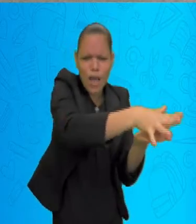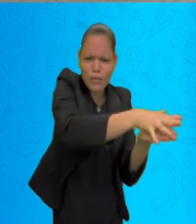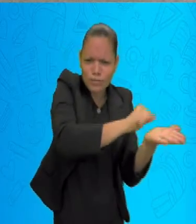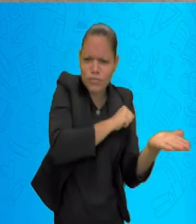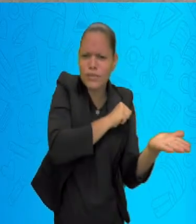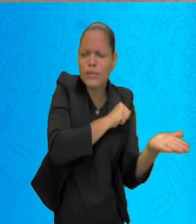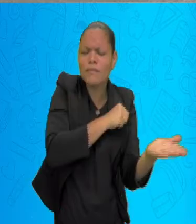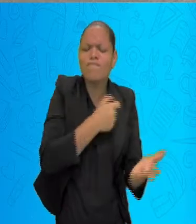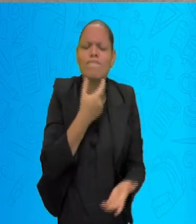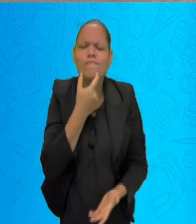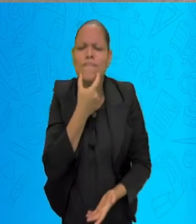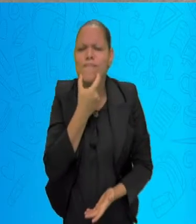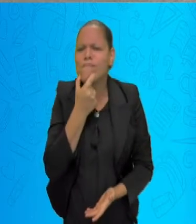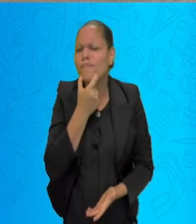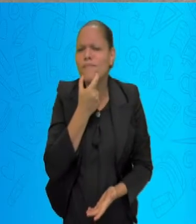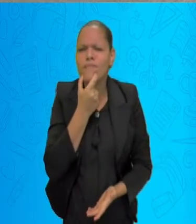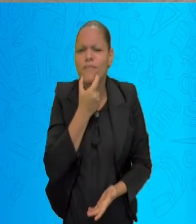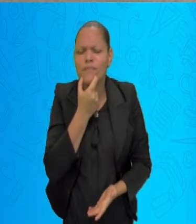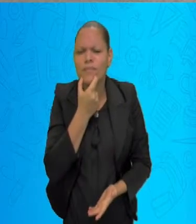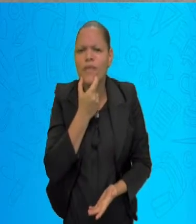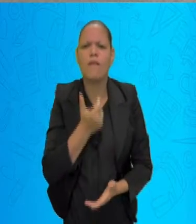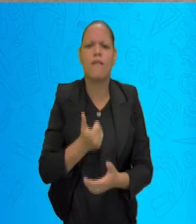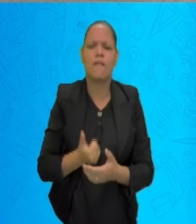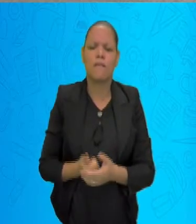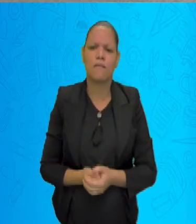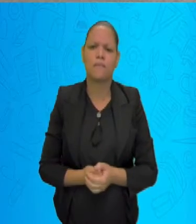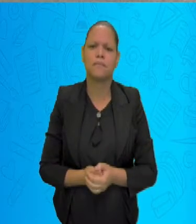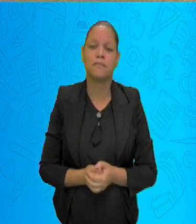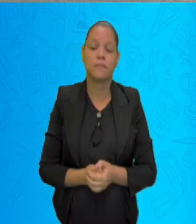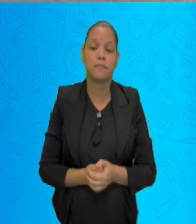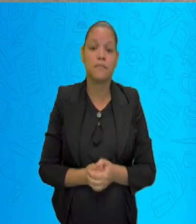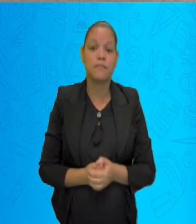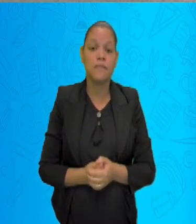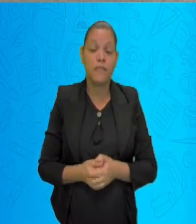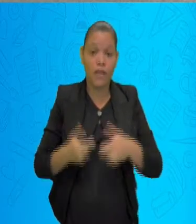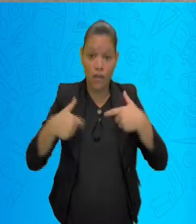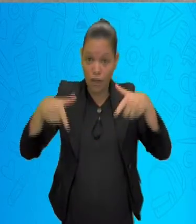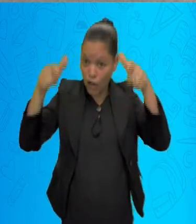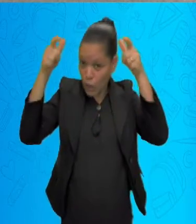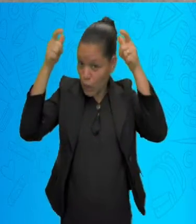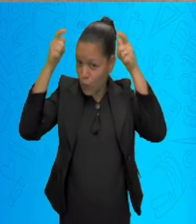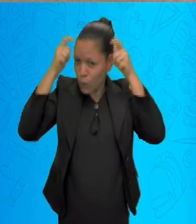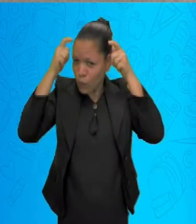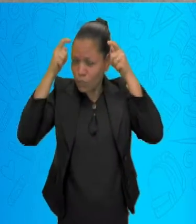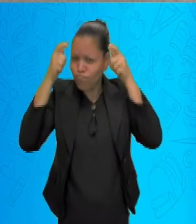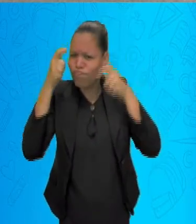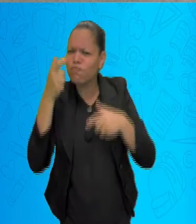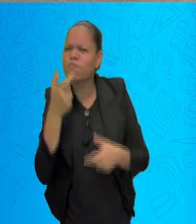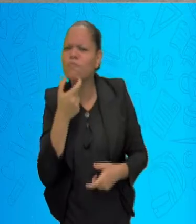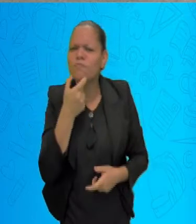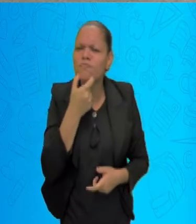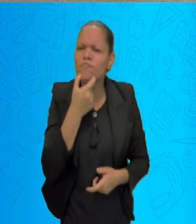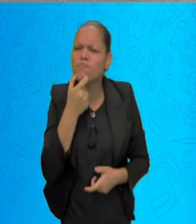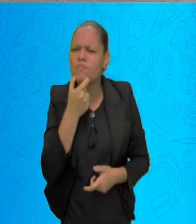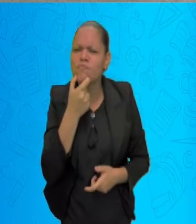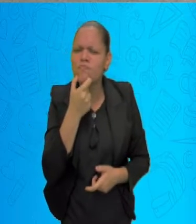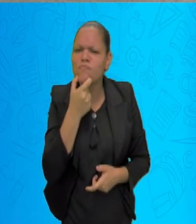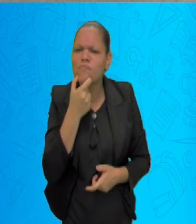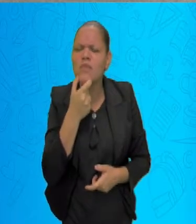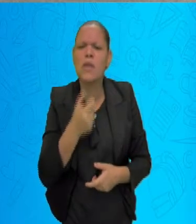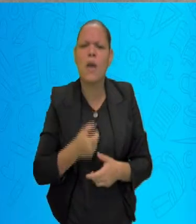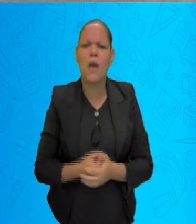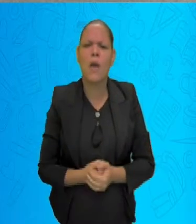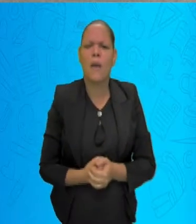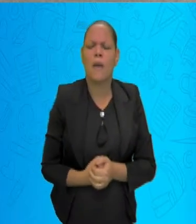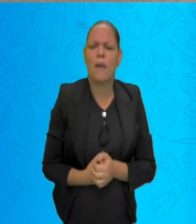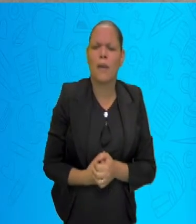mais intensa feita pela metrópole. A coroa inglesa implementou uma série de impostos que exigiam muito